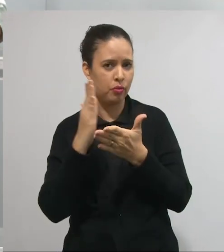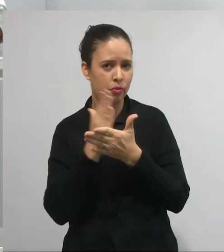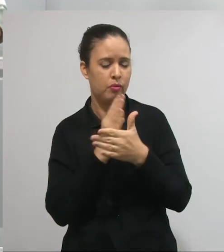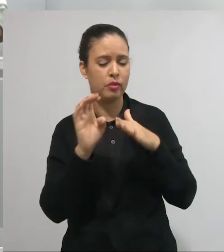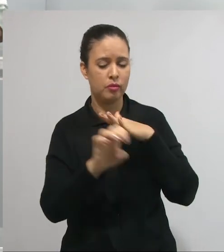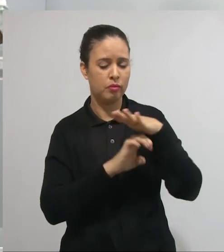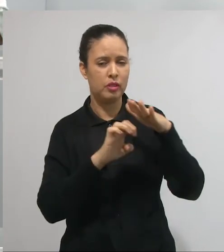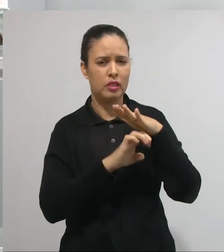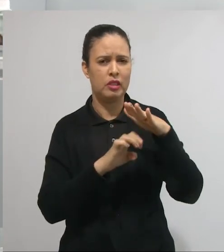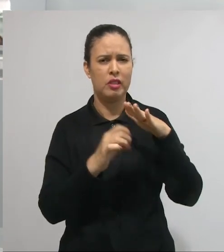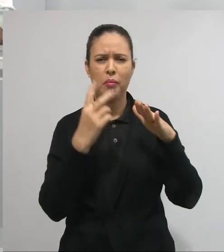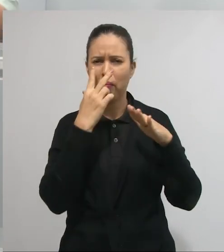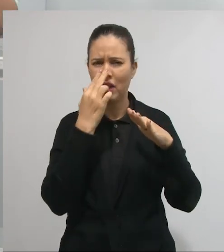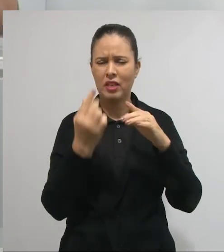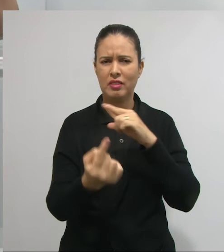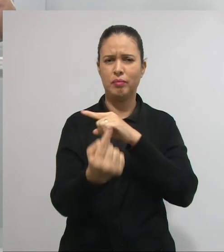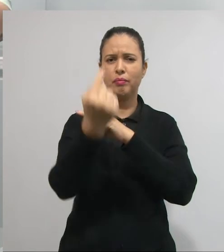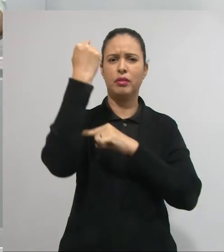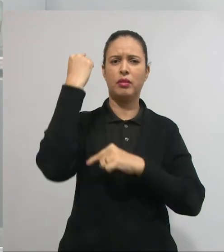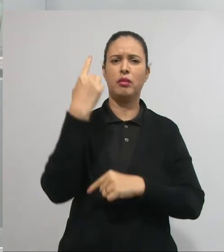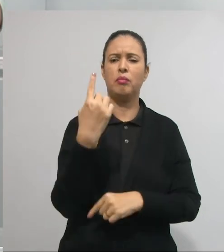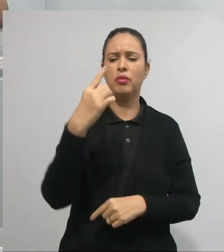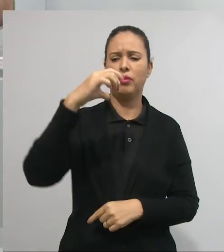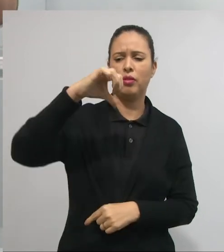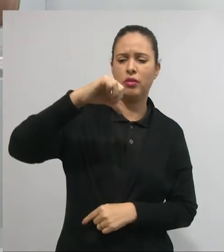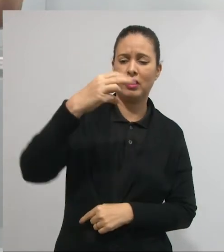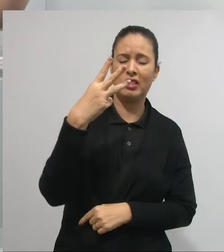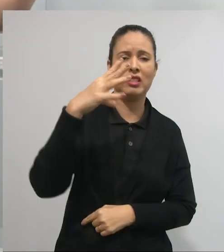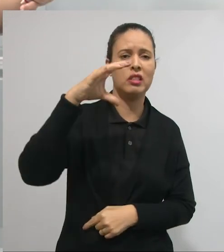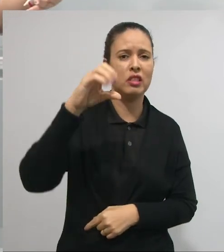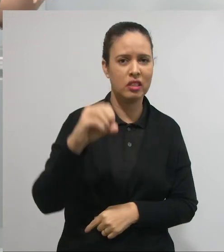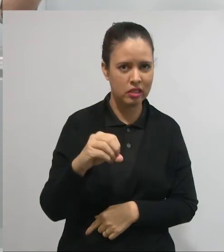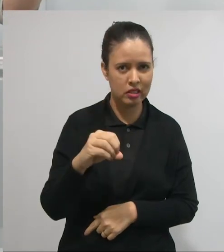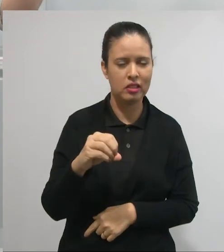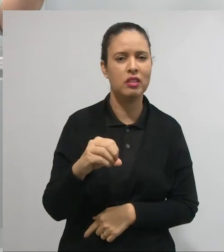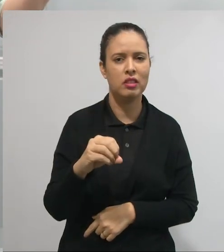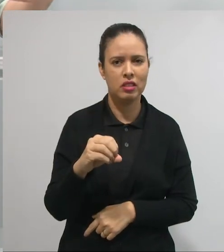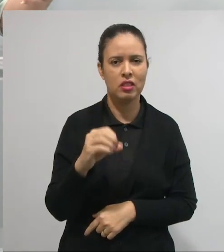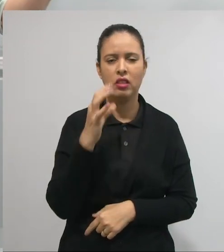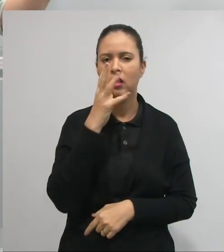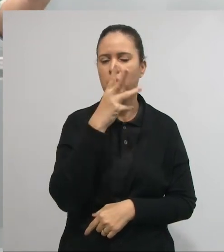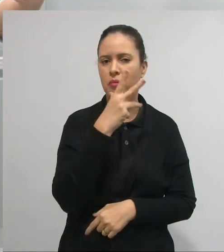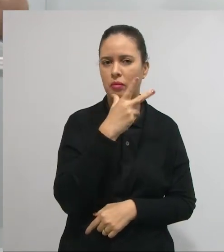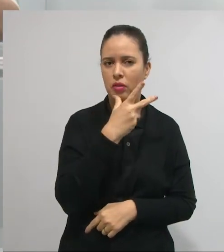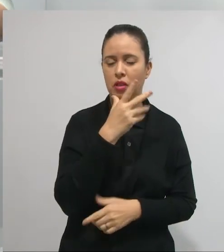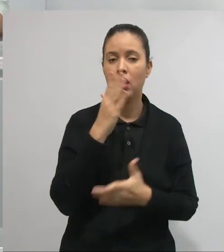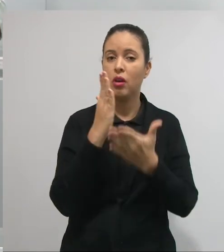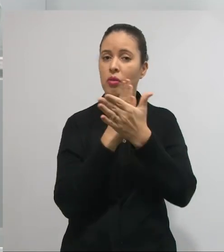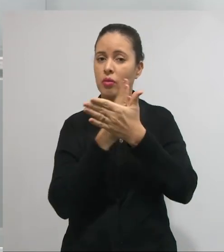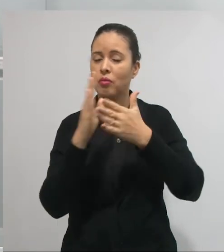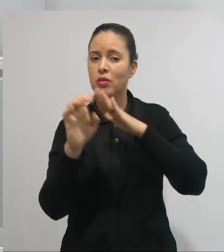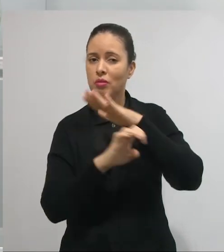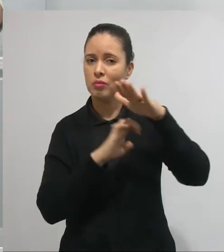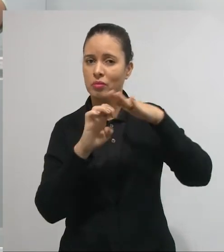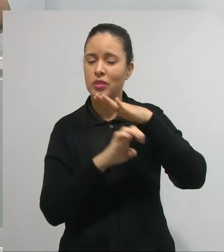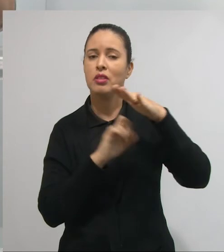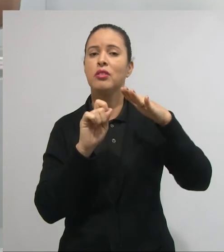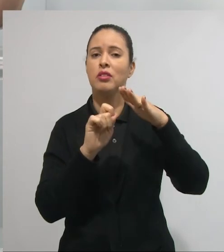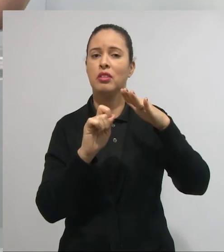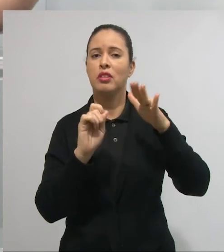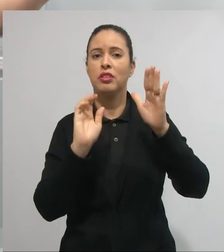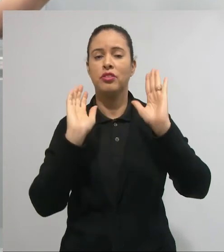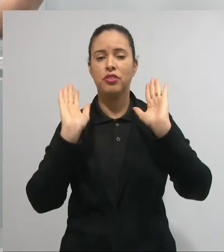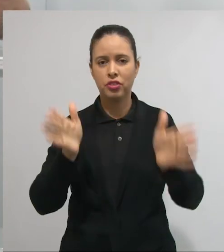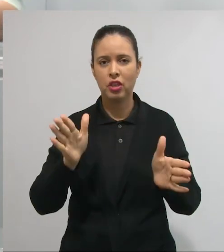em 1930, temos organizações que já estão mais para cá, né, mais recentes, outras que